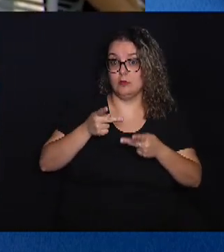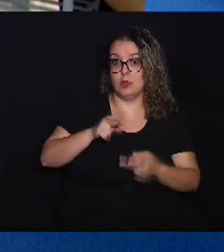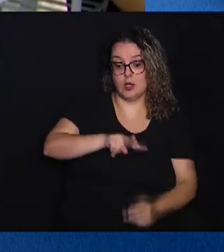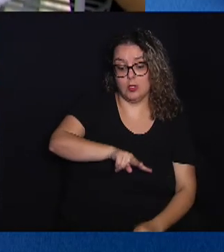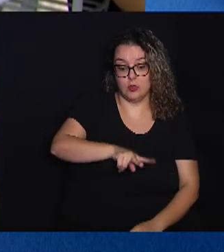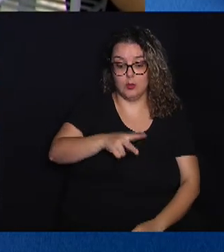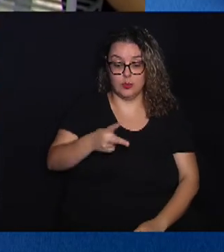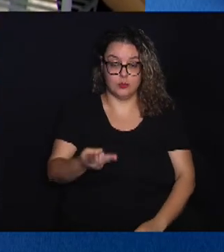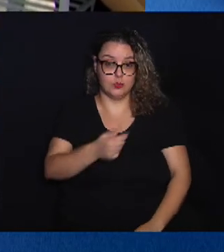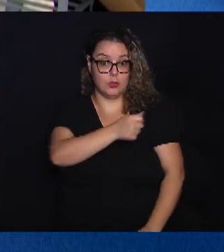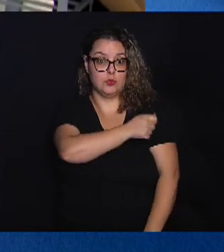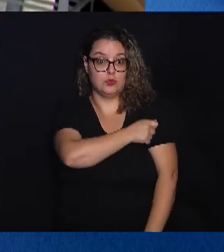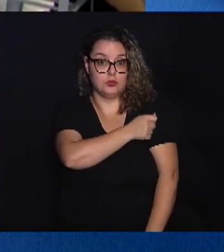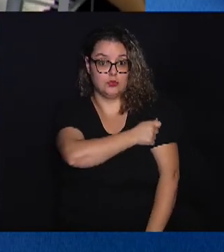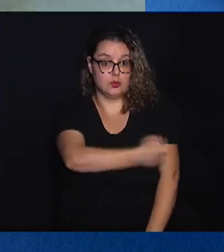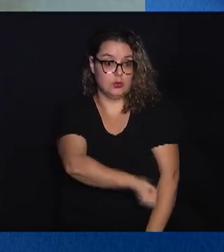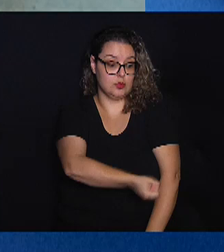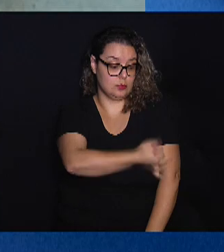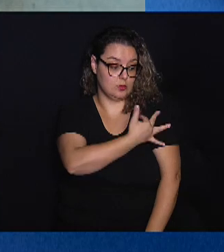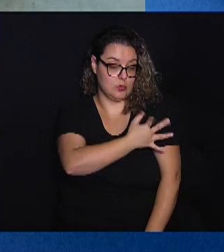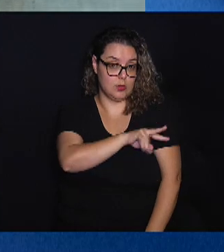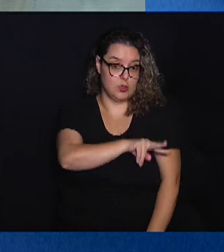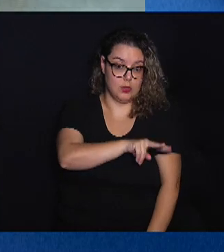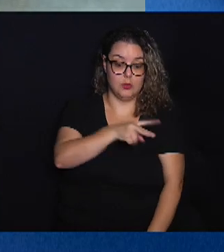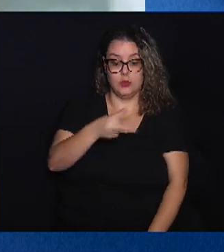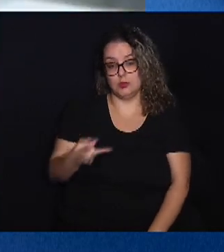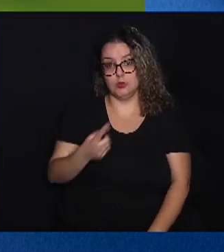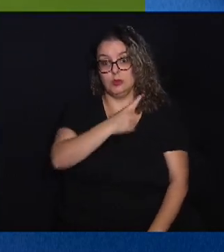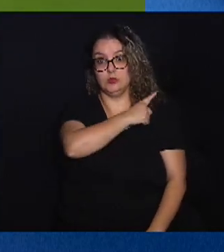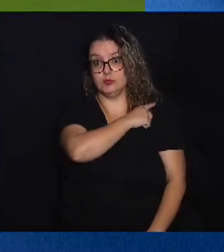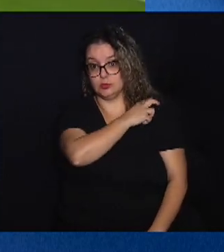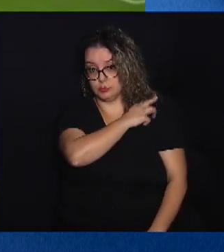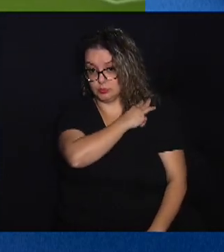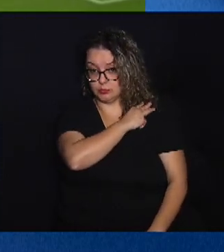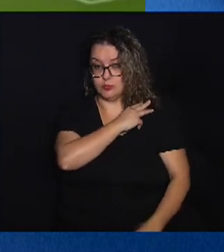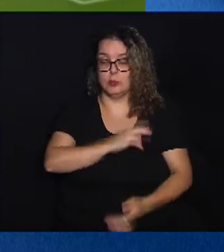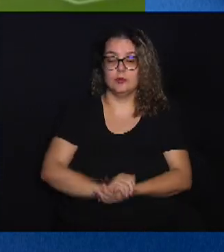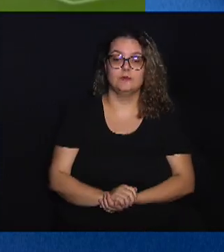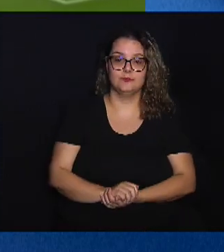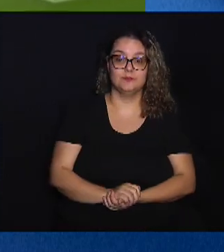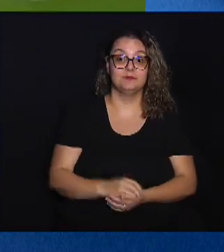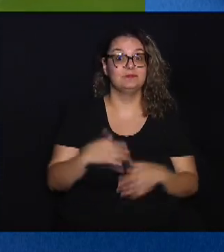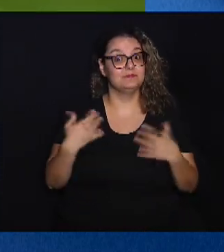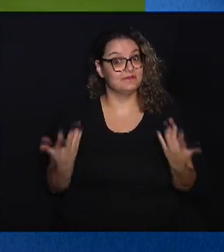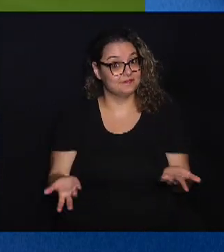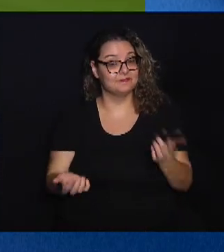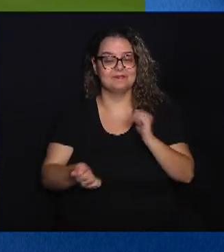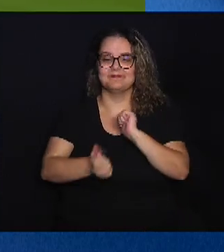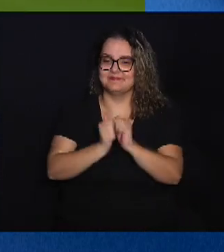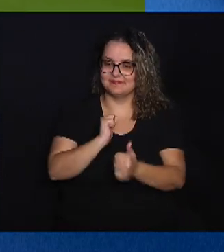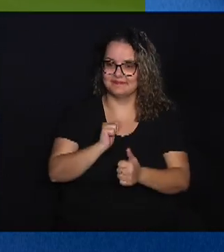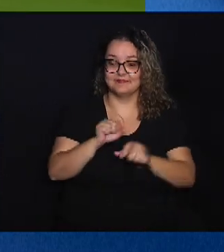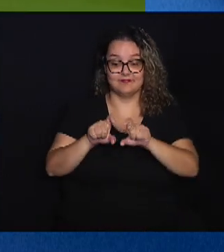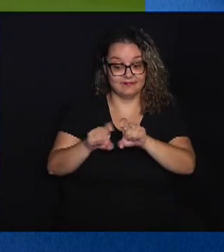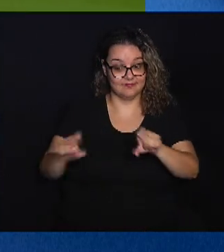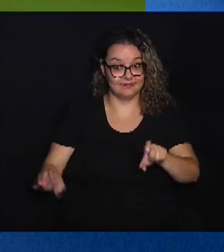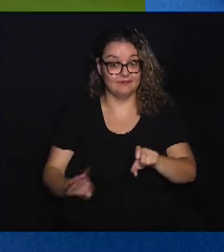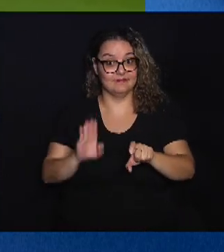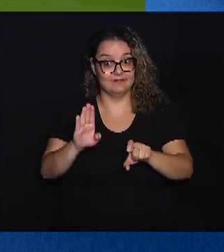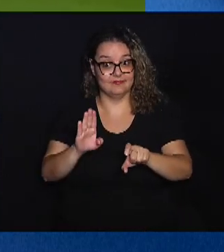do aluno do ensino fundamental para o ensino médio. E no esporte, na Série B,